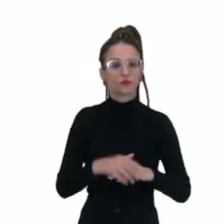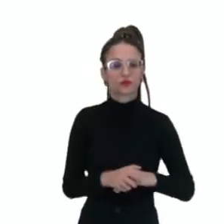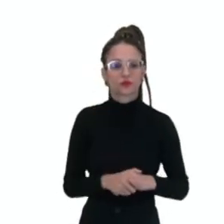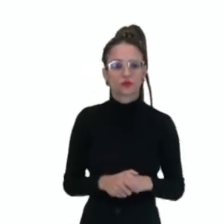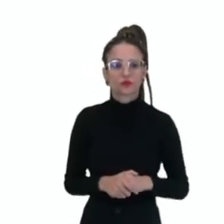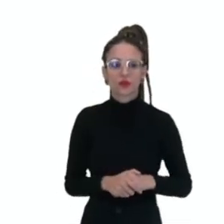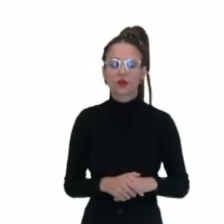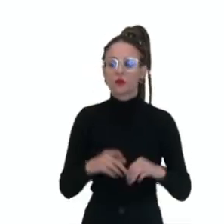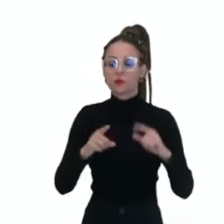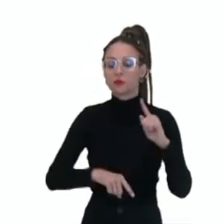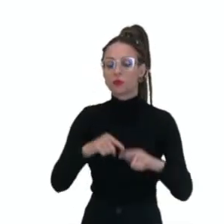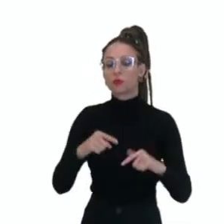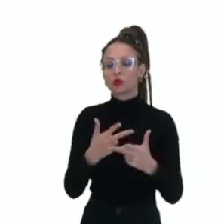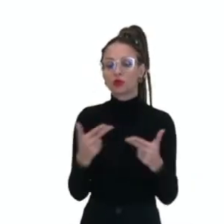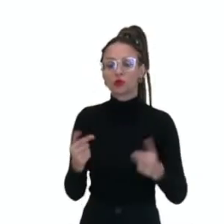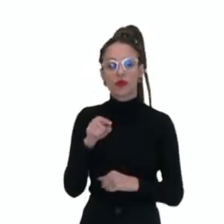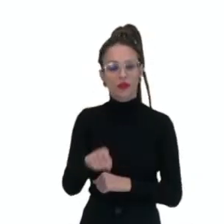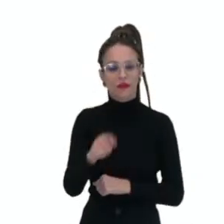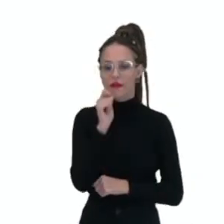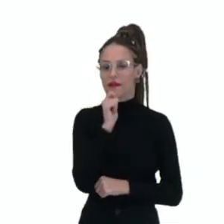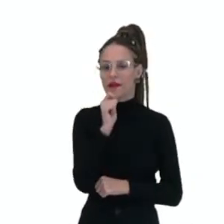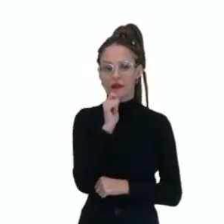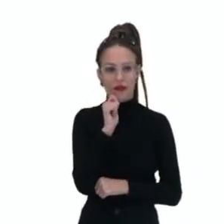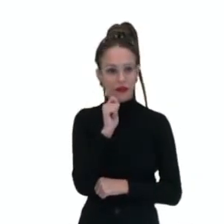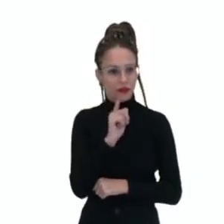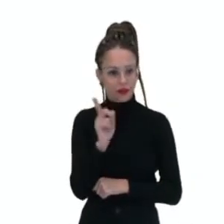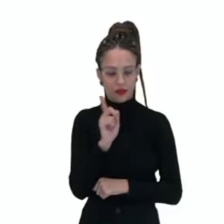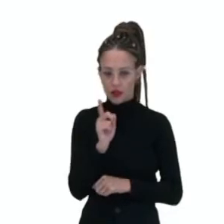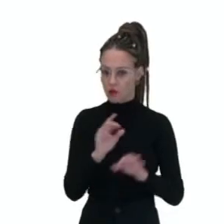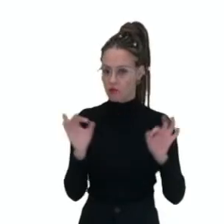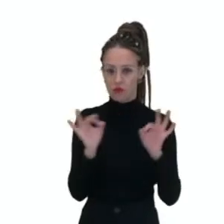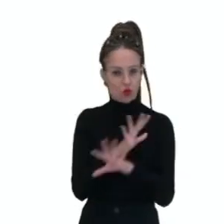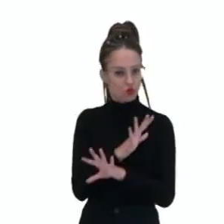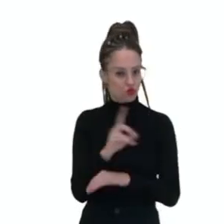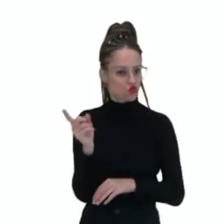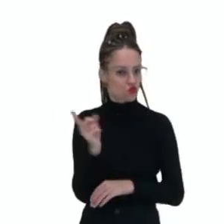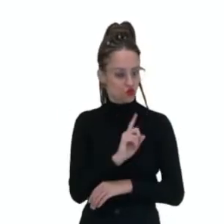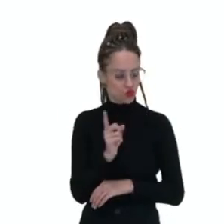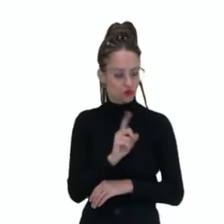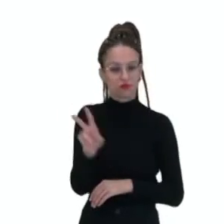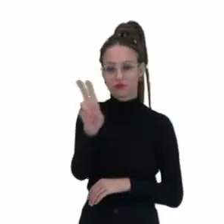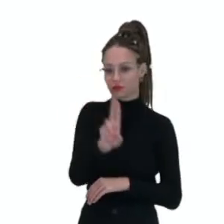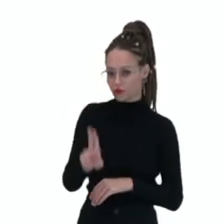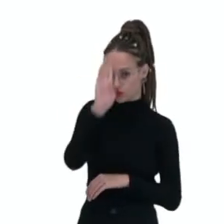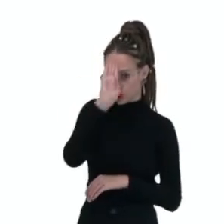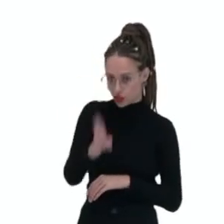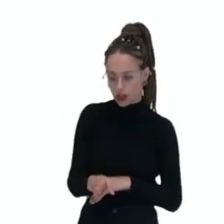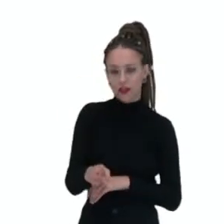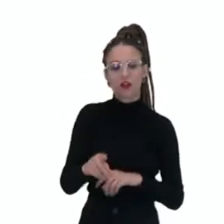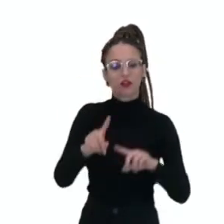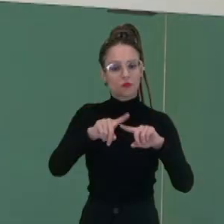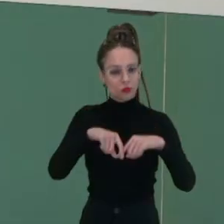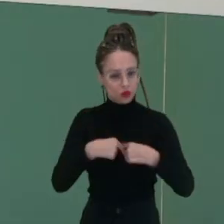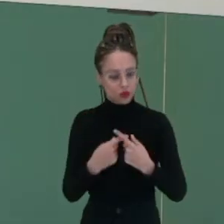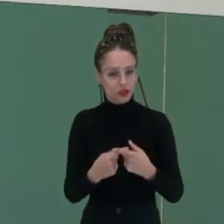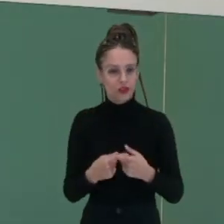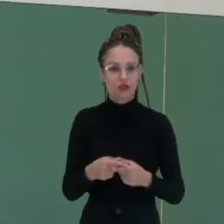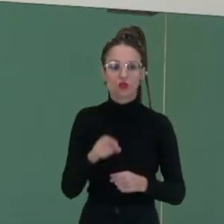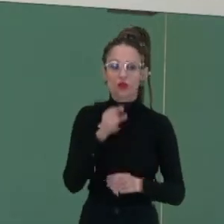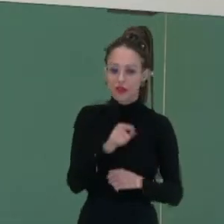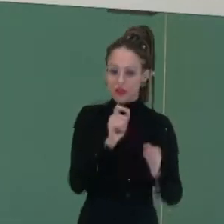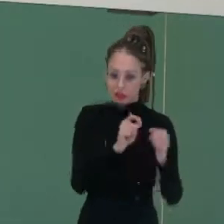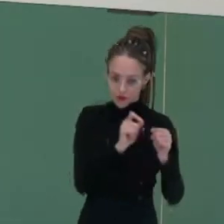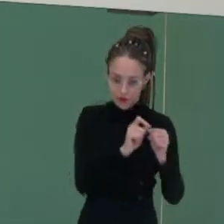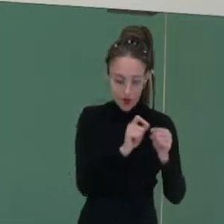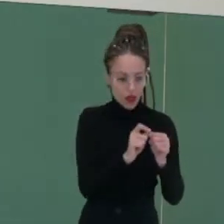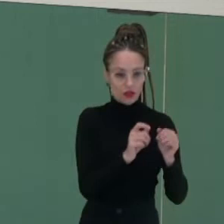Aí esses são aqueles que ainda não estão na forma definitiva do uso, por isso semi-manufaturado. Foi produzido até